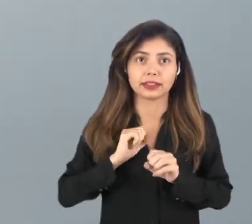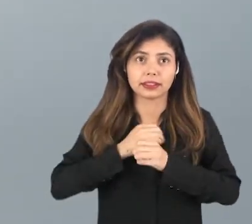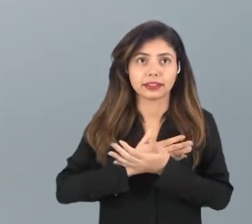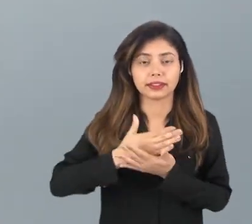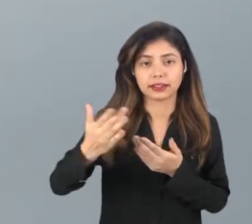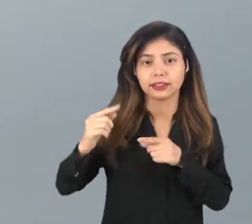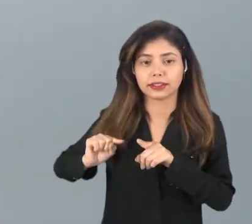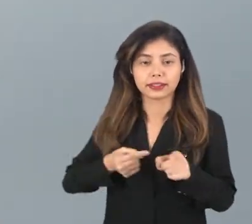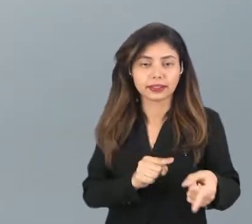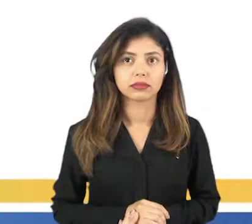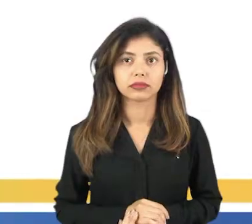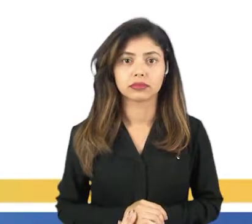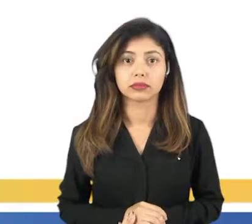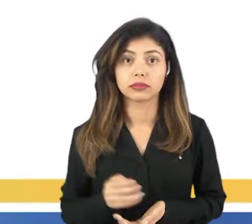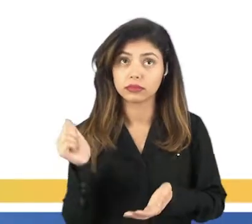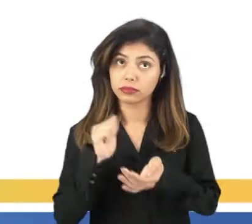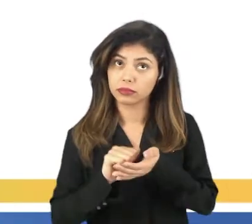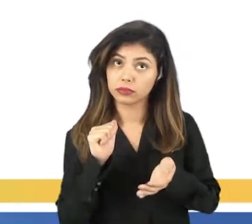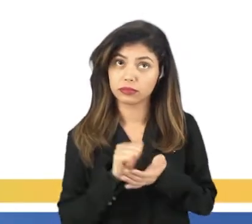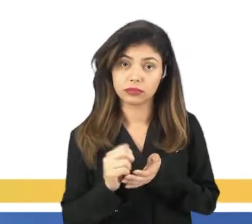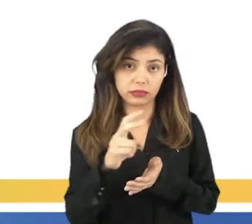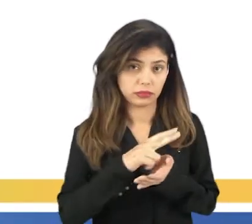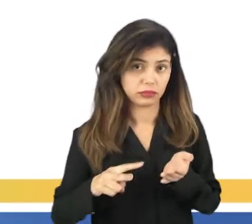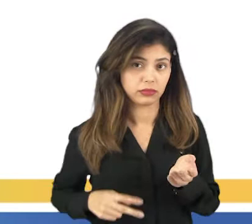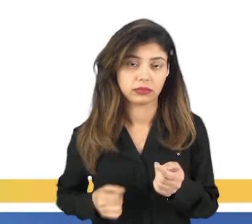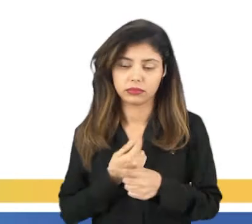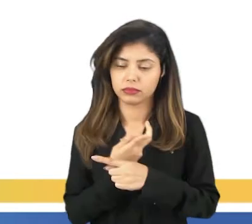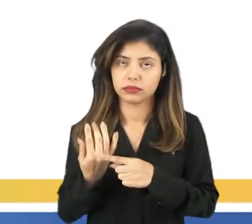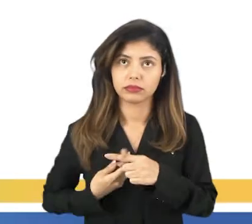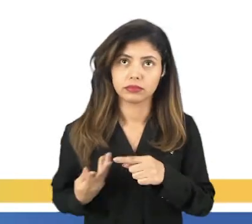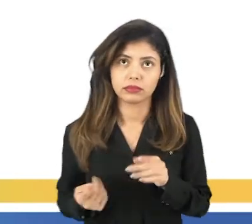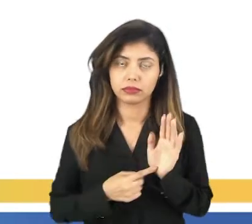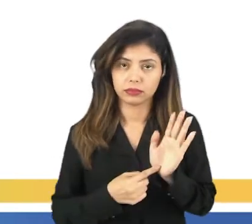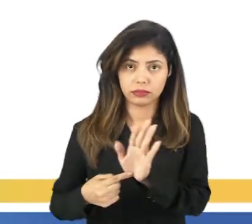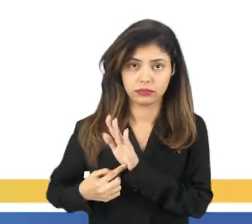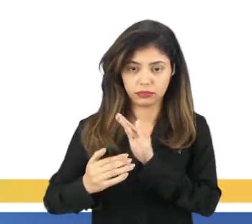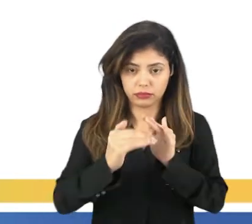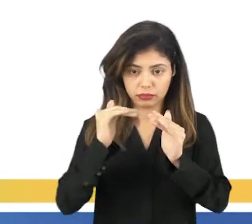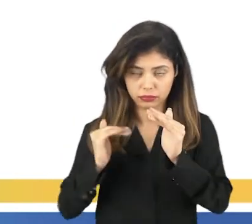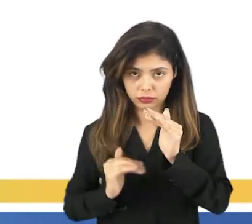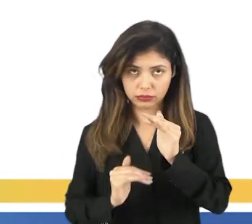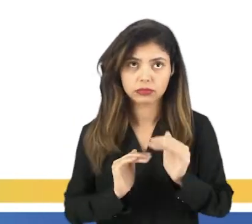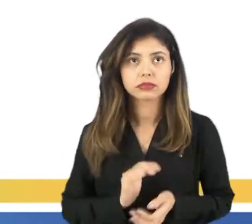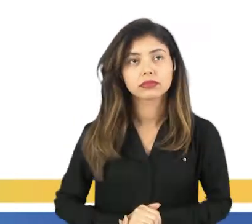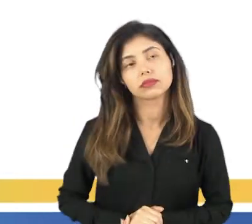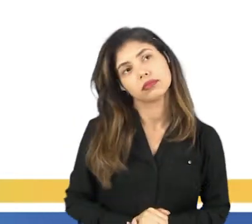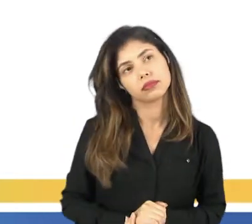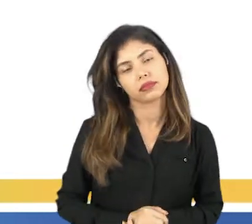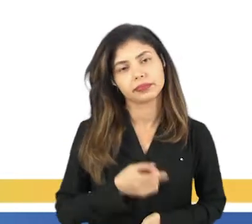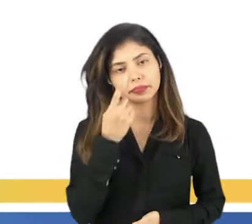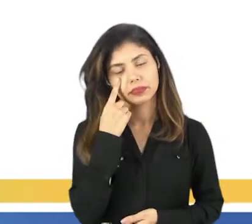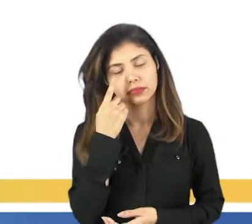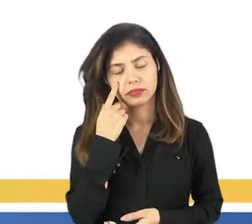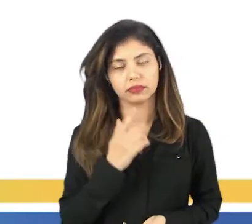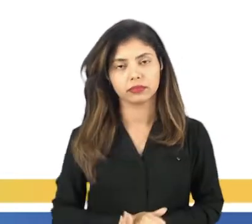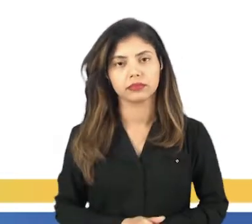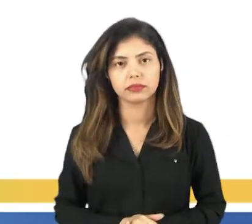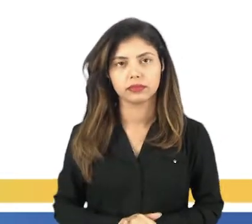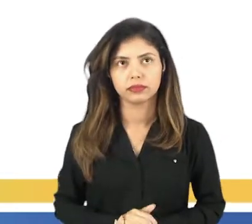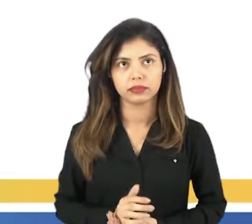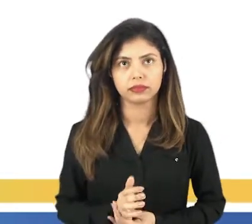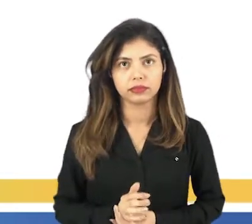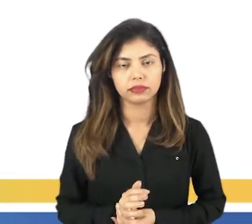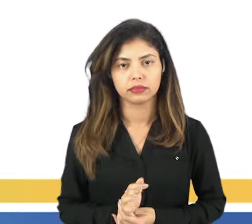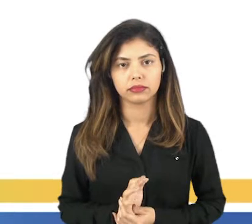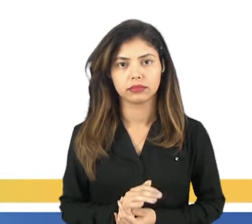um desafio. Escreva como se lê as frações apresentadas abaixo. Observe,